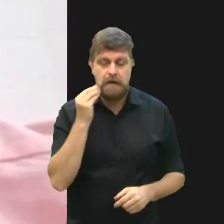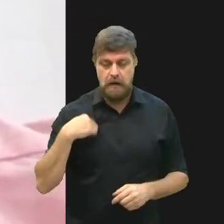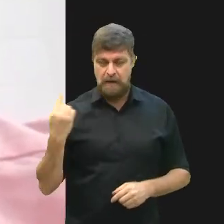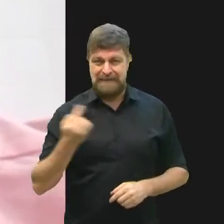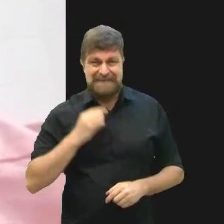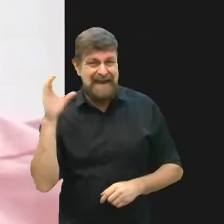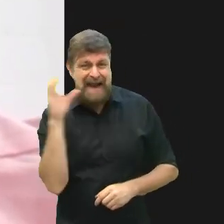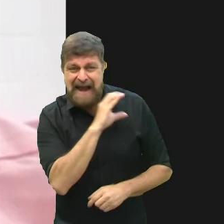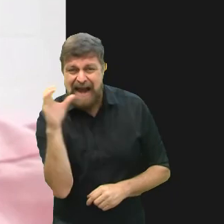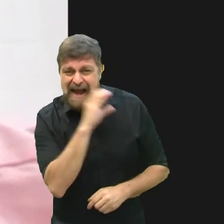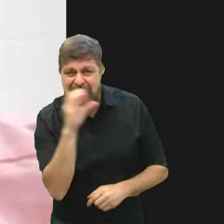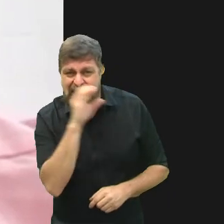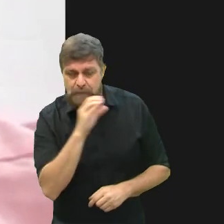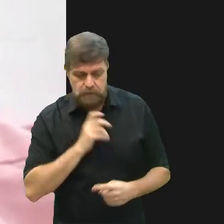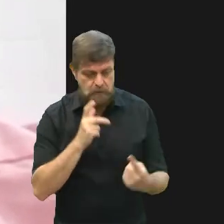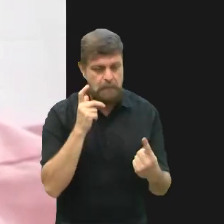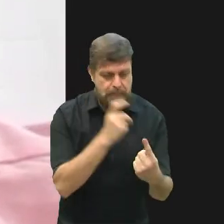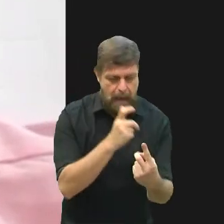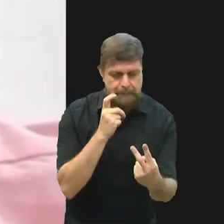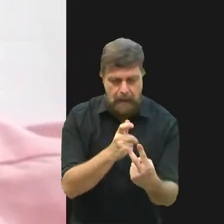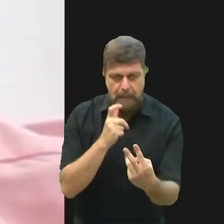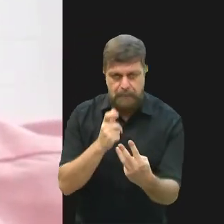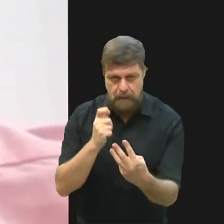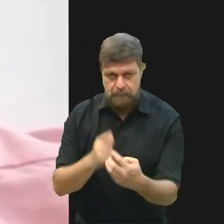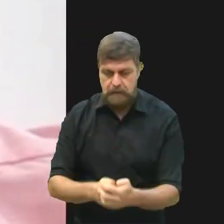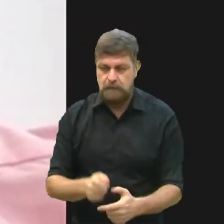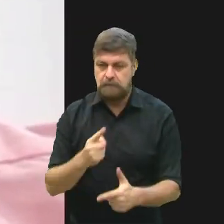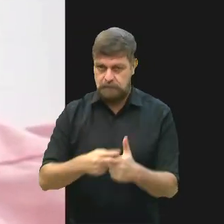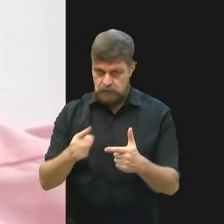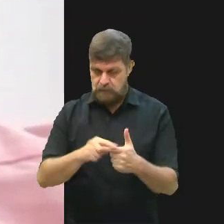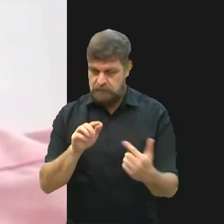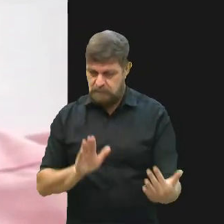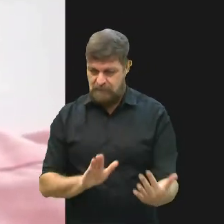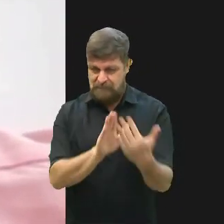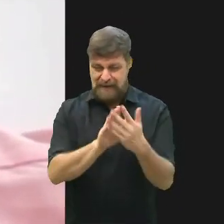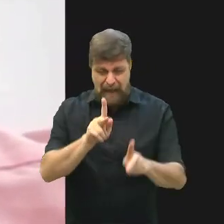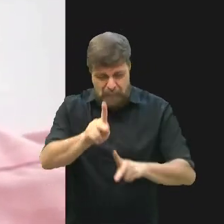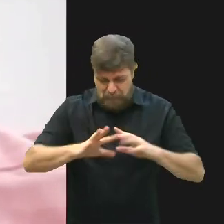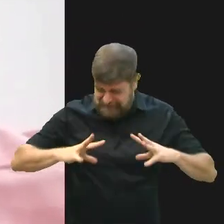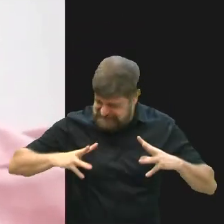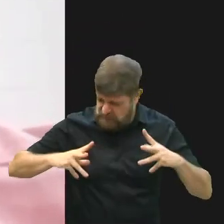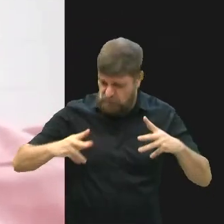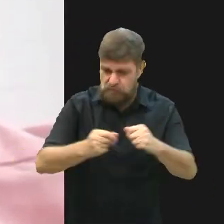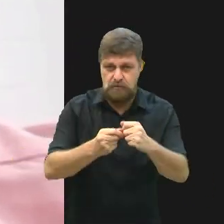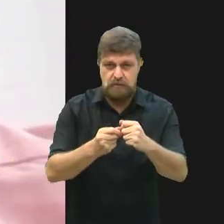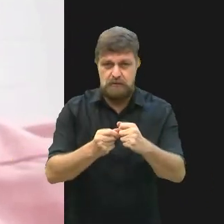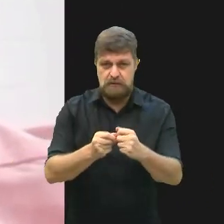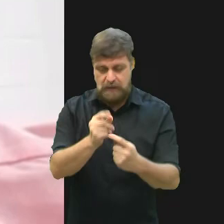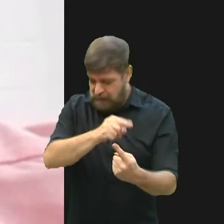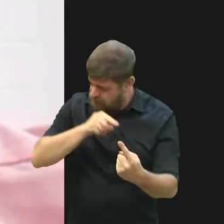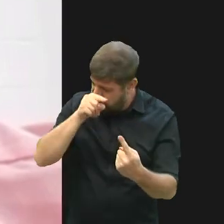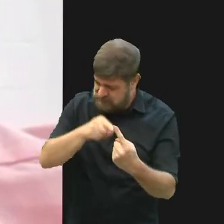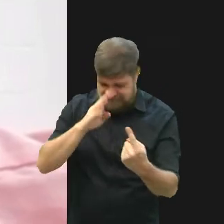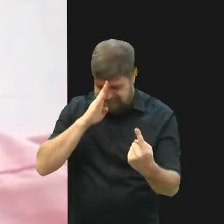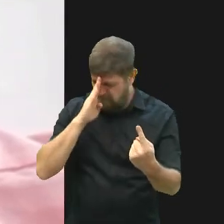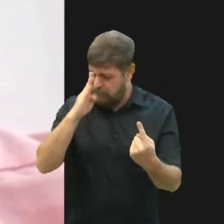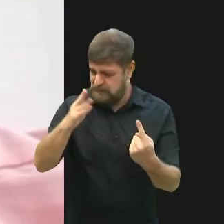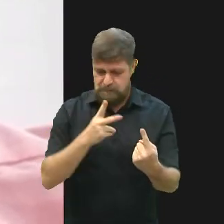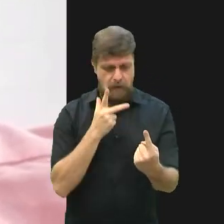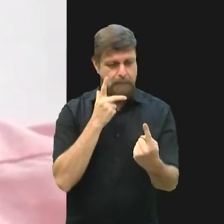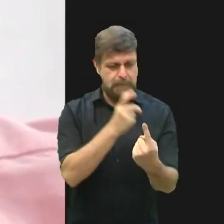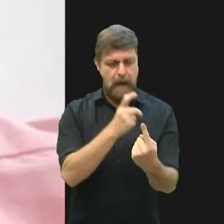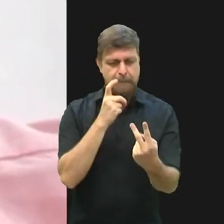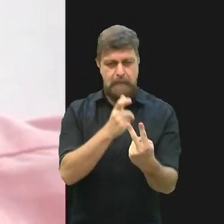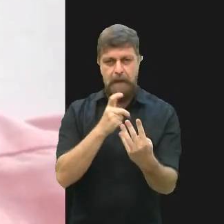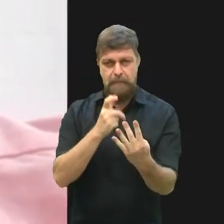gente rapidamente, é lógico, vacine para enfrentar a crise, vacine toda a população, que é a nossa única porta de saída aí,